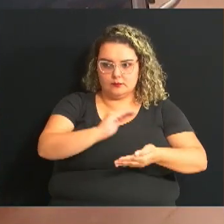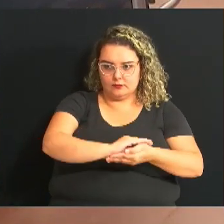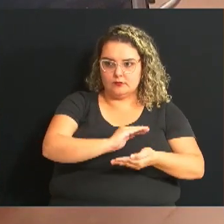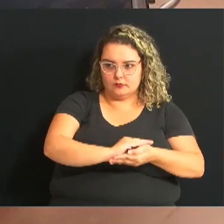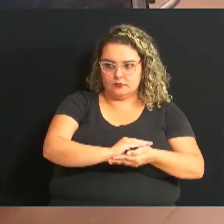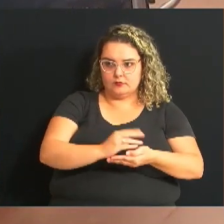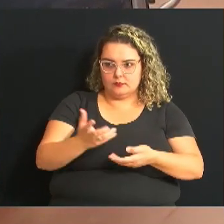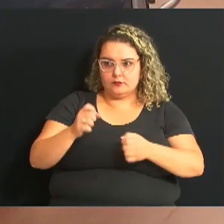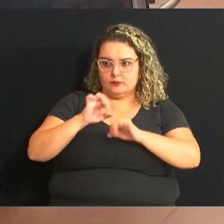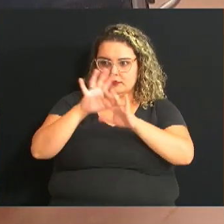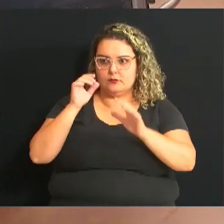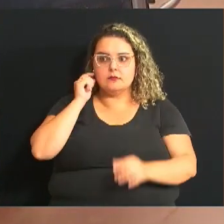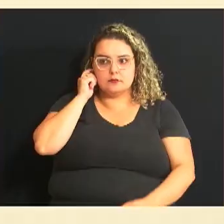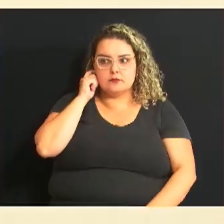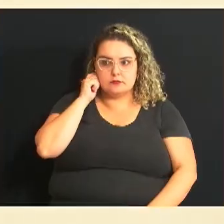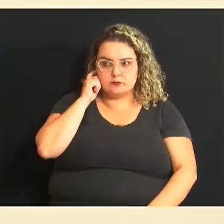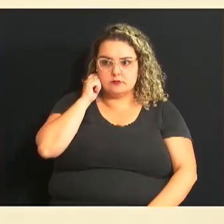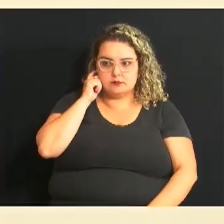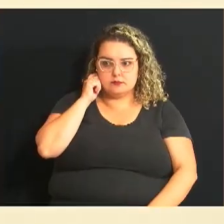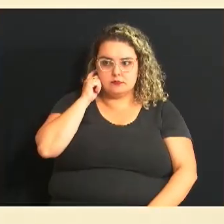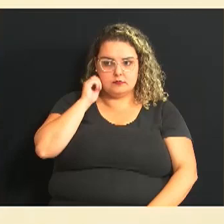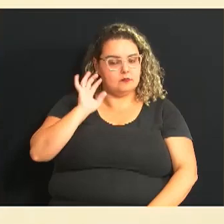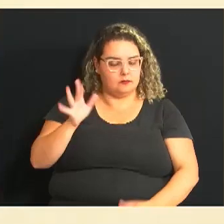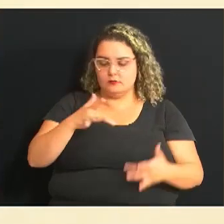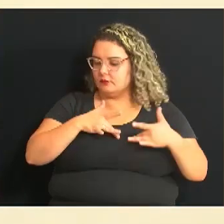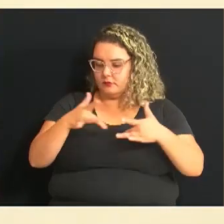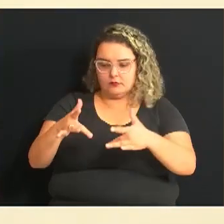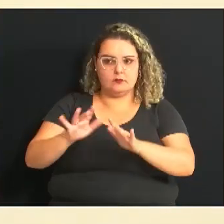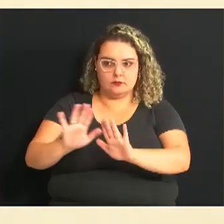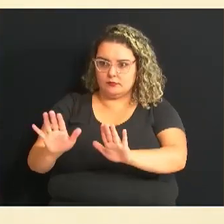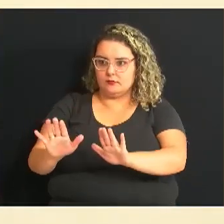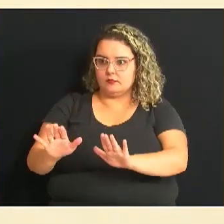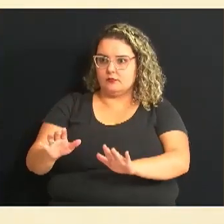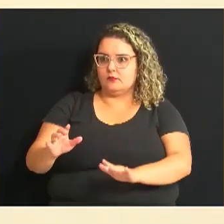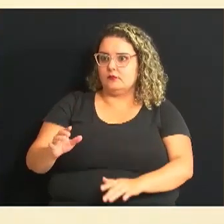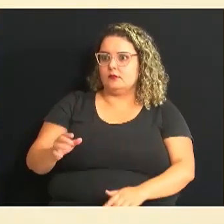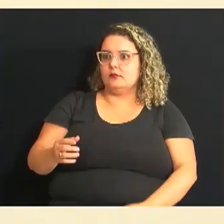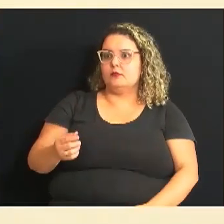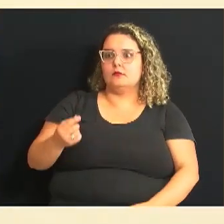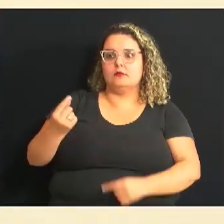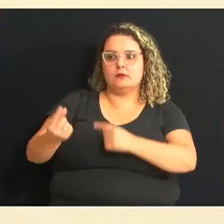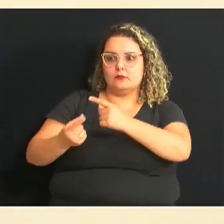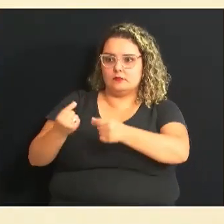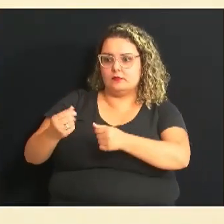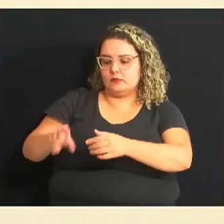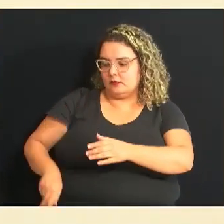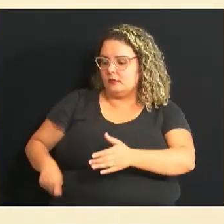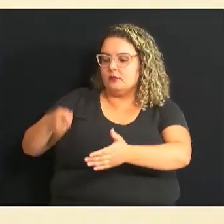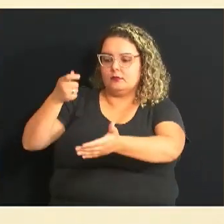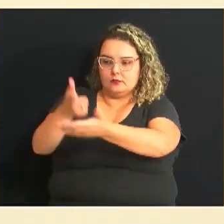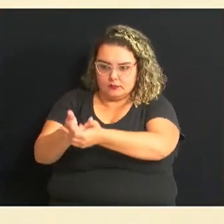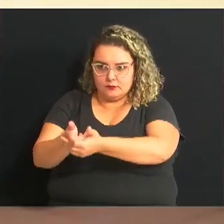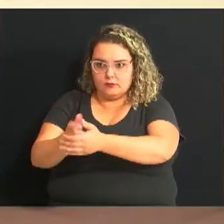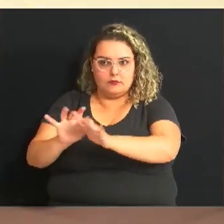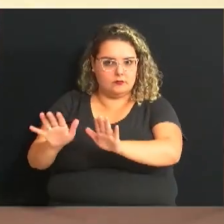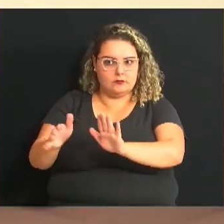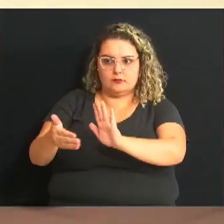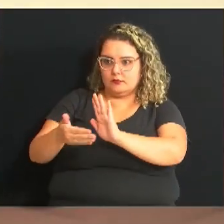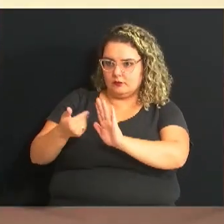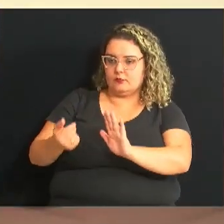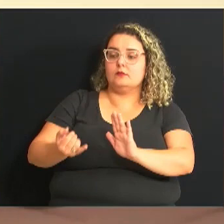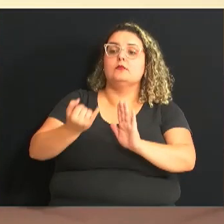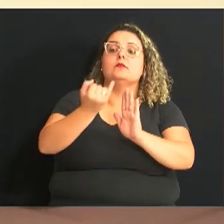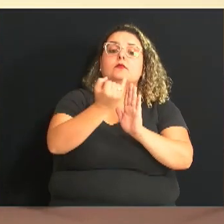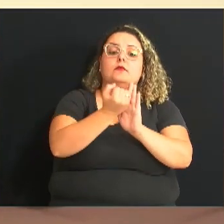claro. É uma doação. Doação. É um dinheiro que você tira da sua carteira e entrega para ela e não abate. Né? Abatimento do imposto de